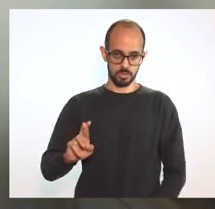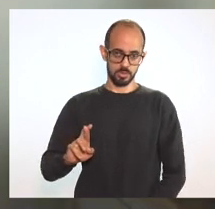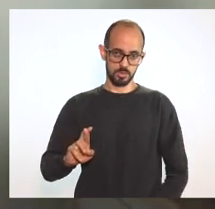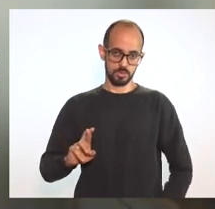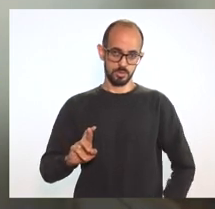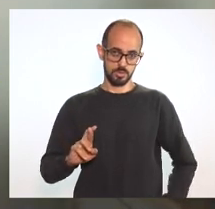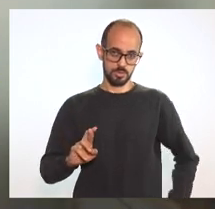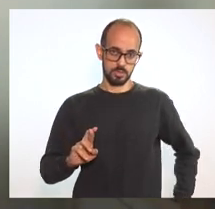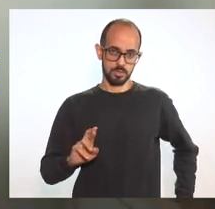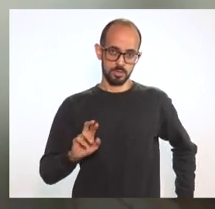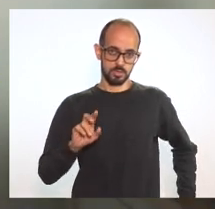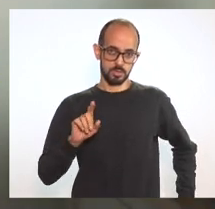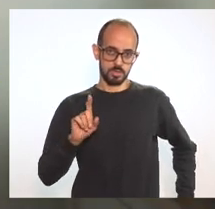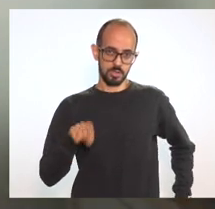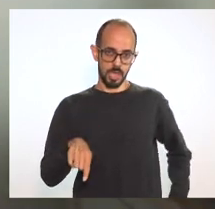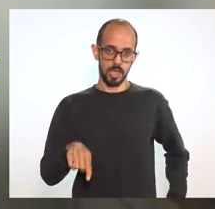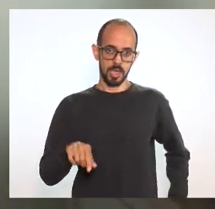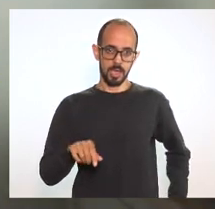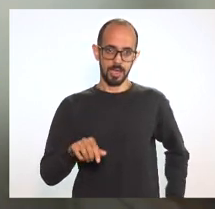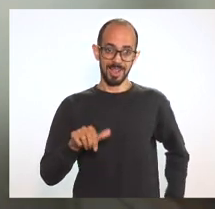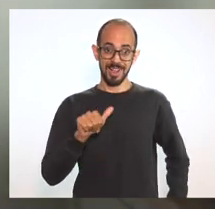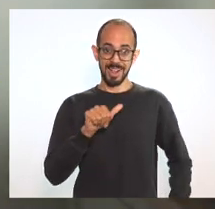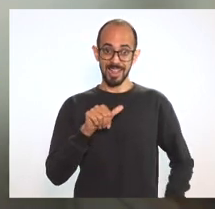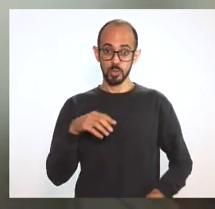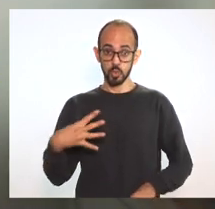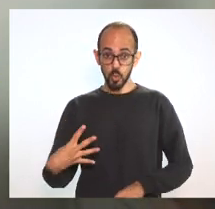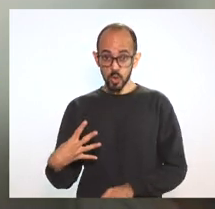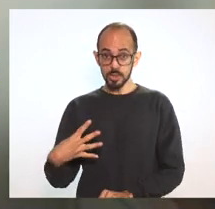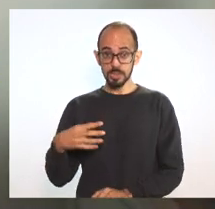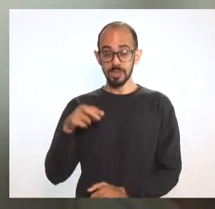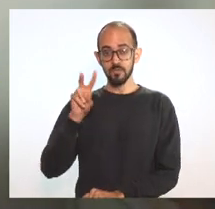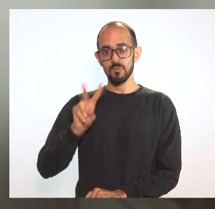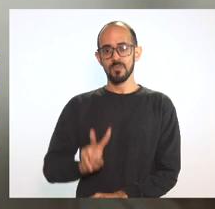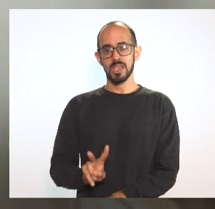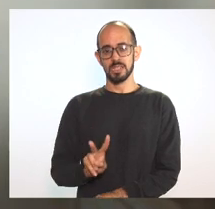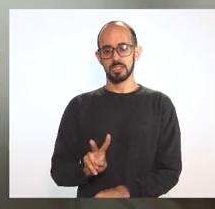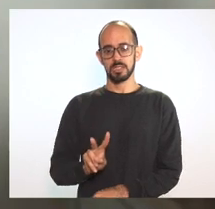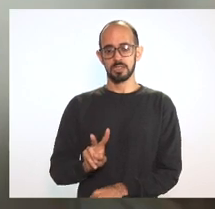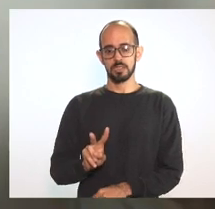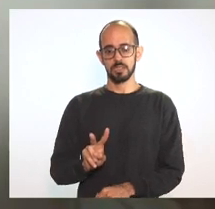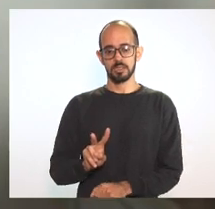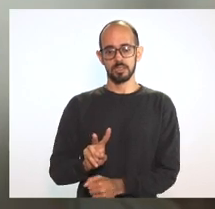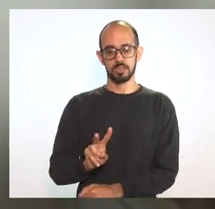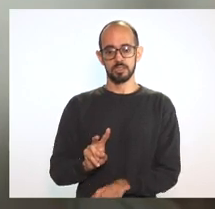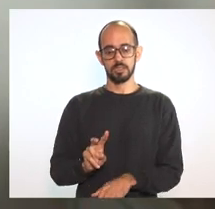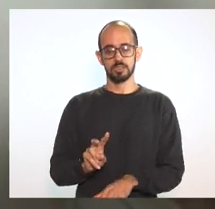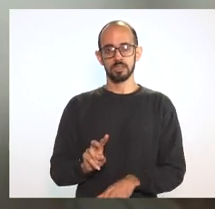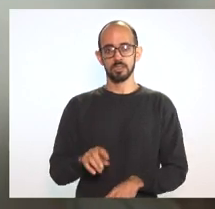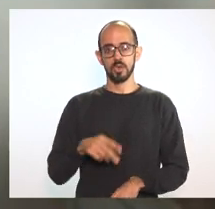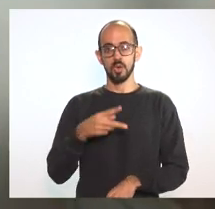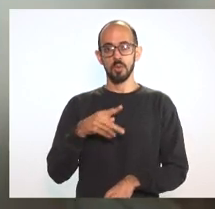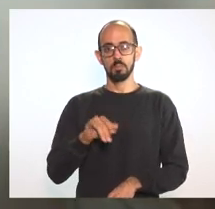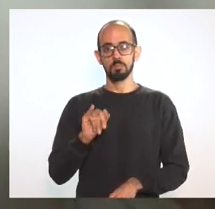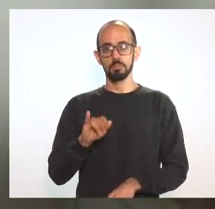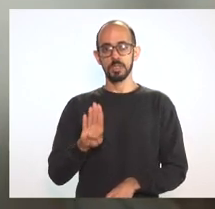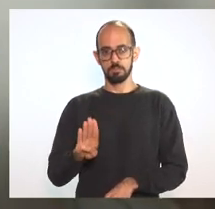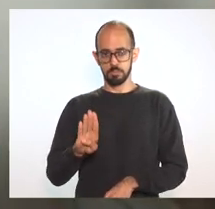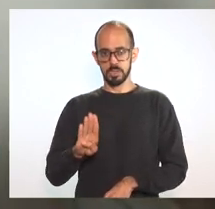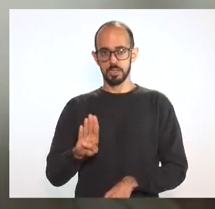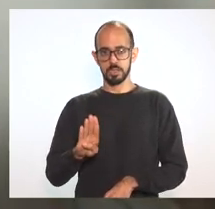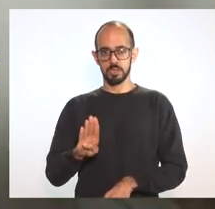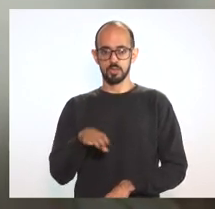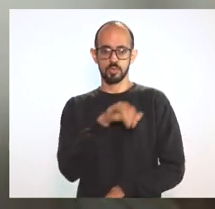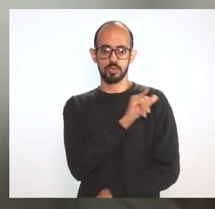reais são 14 vezes o PIB do Estado do Rio de Janeiro, que está na ordem